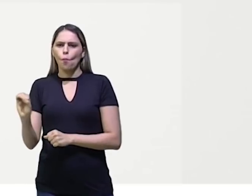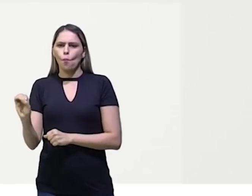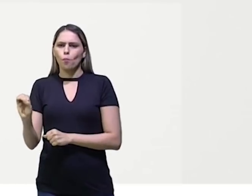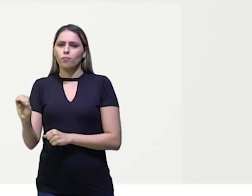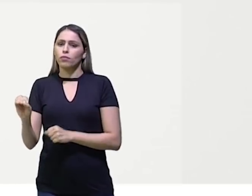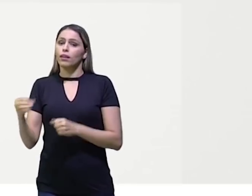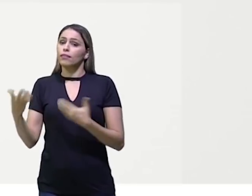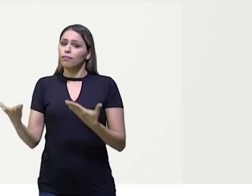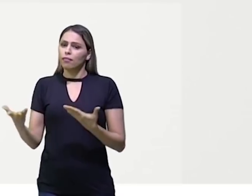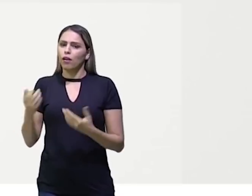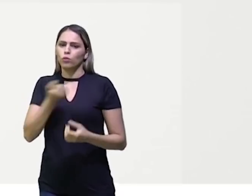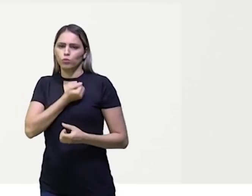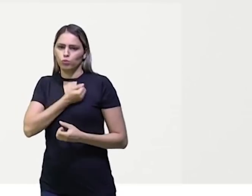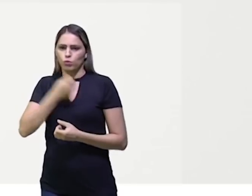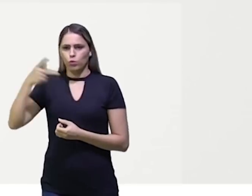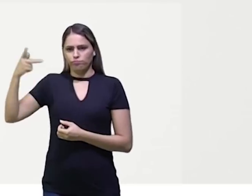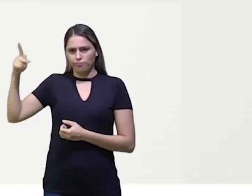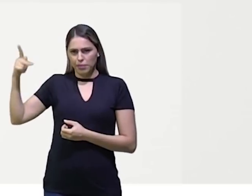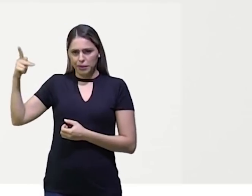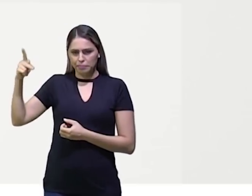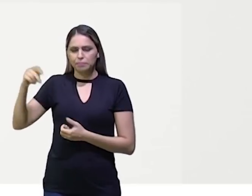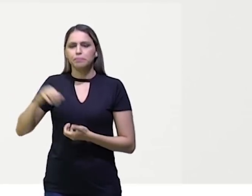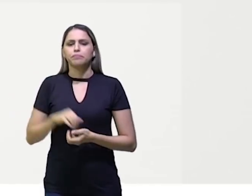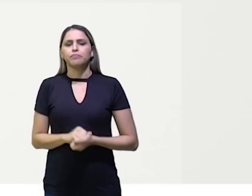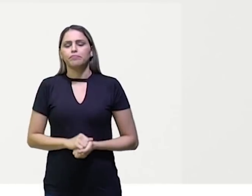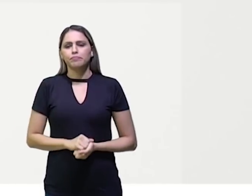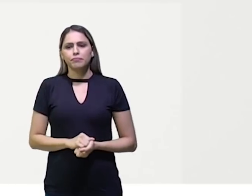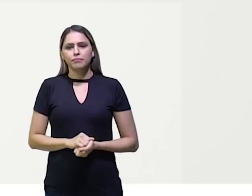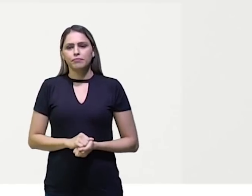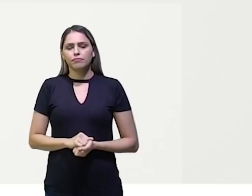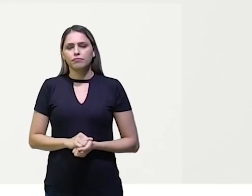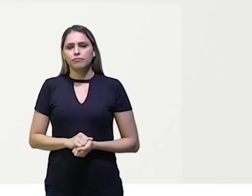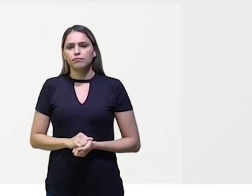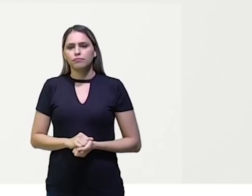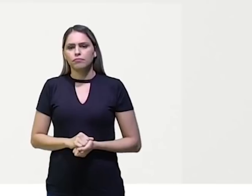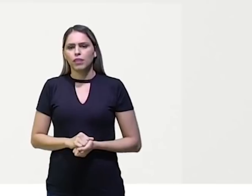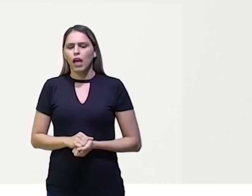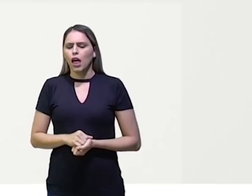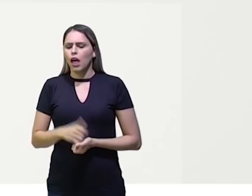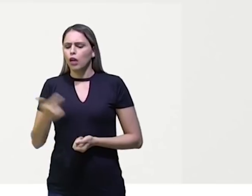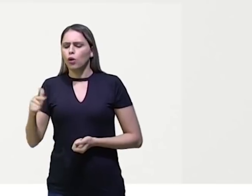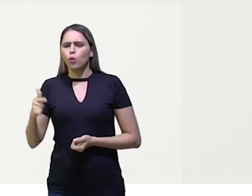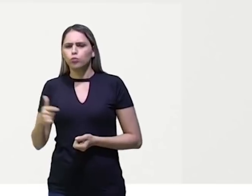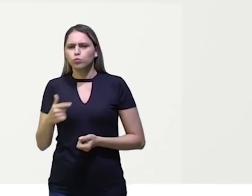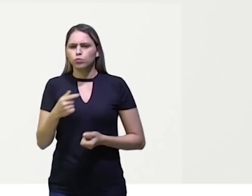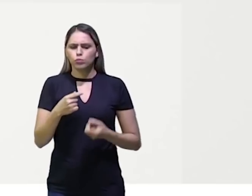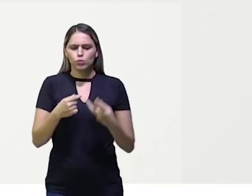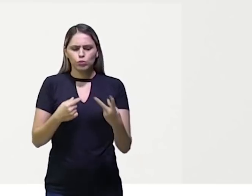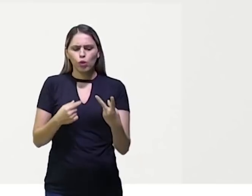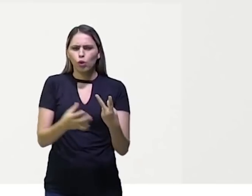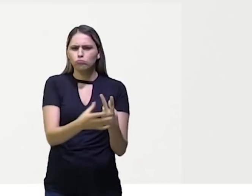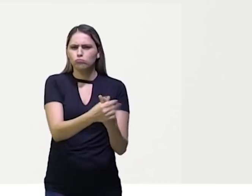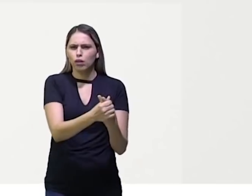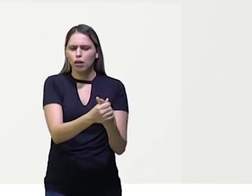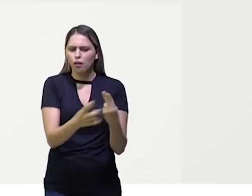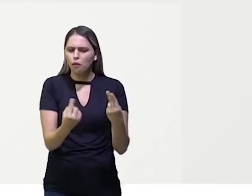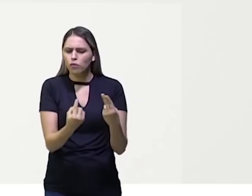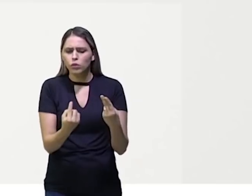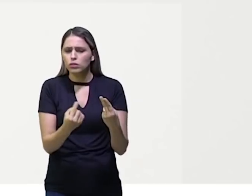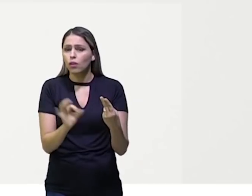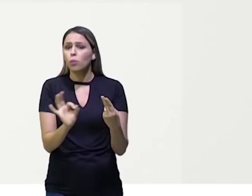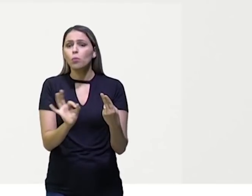de 2 em 2, vai formar números pares, então não sobra nenhum número.